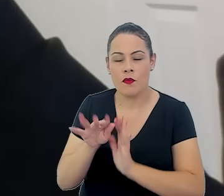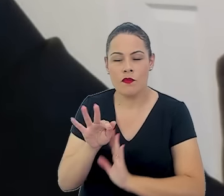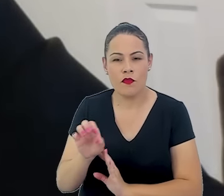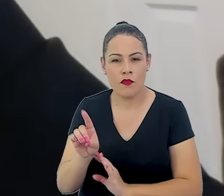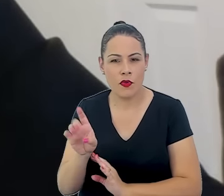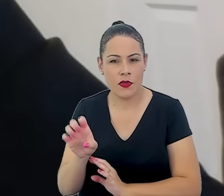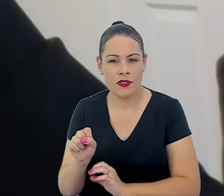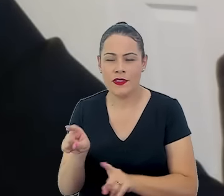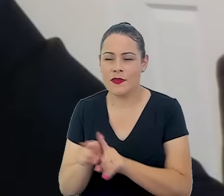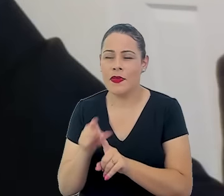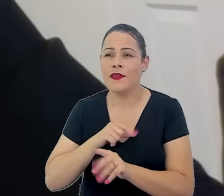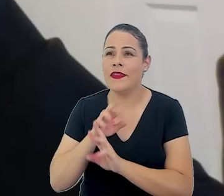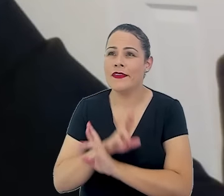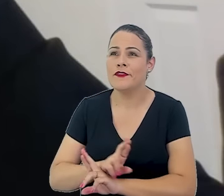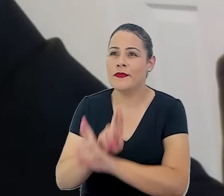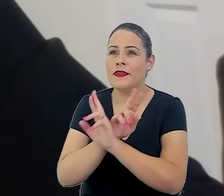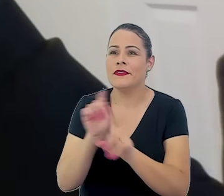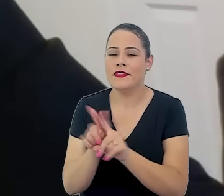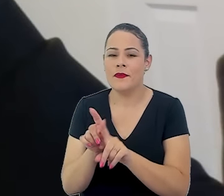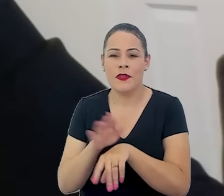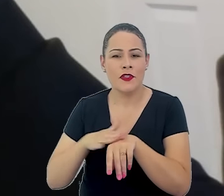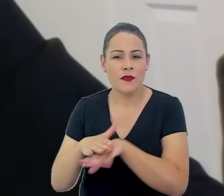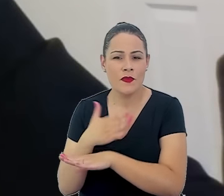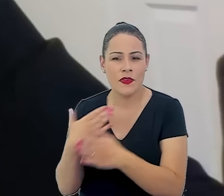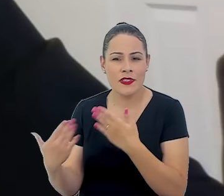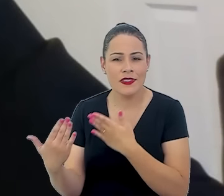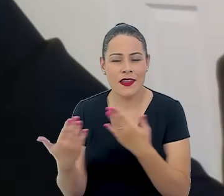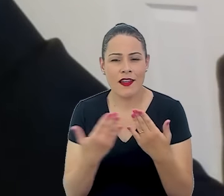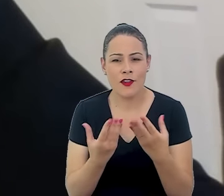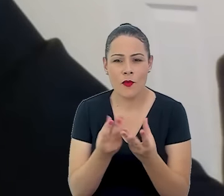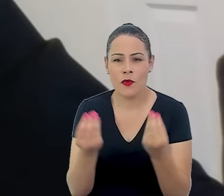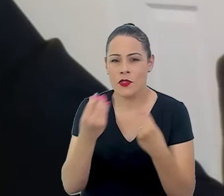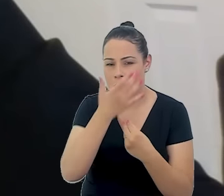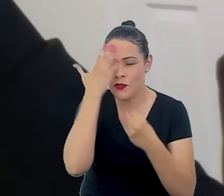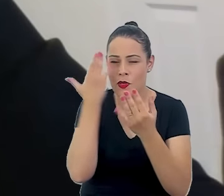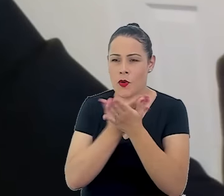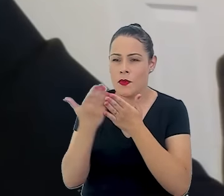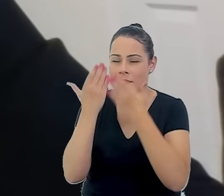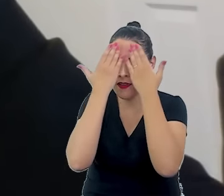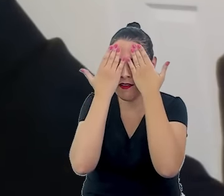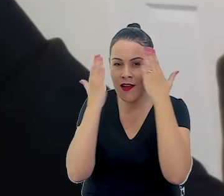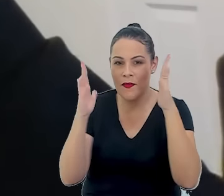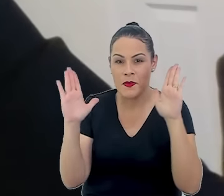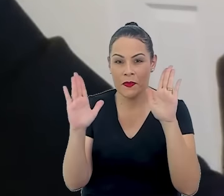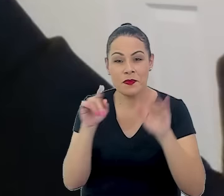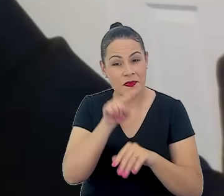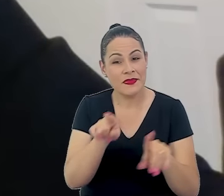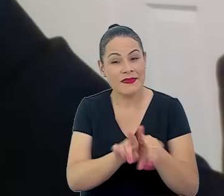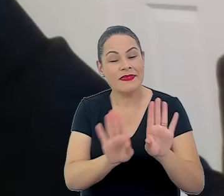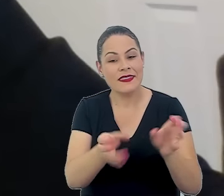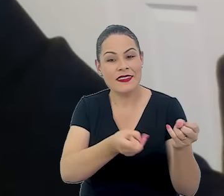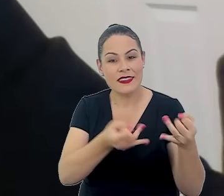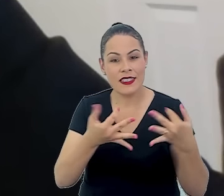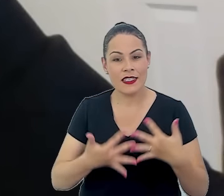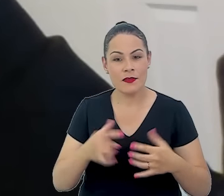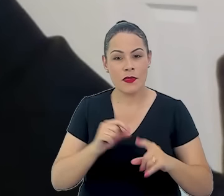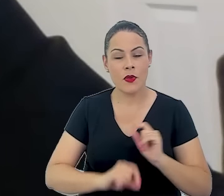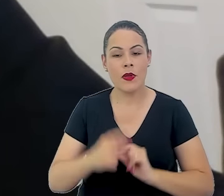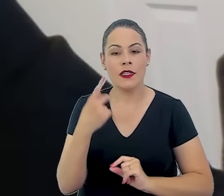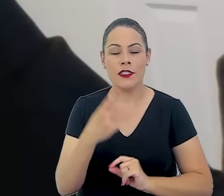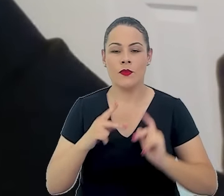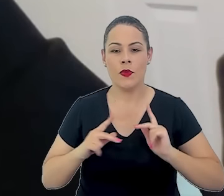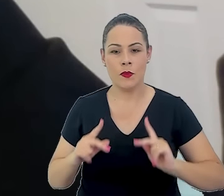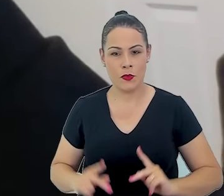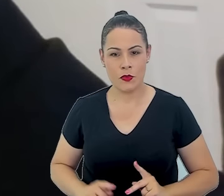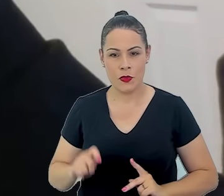CFOs. Annalisa, eu tenho esperança, eu tenho lidado com muito CFO que está começando a abrir a cabeça. E eu acho que você mesmo falou,